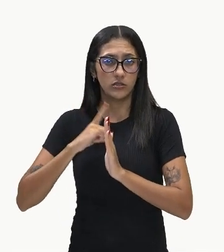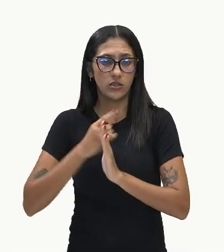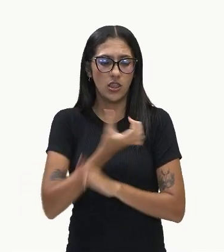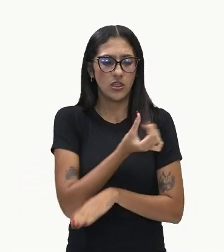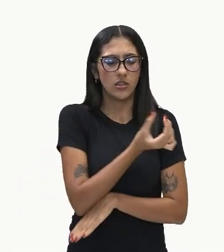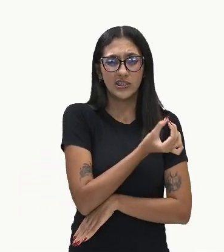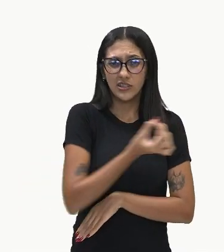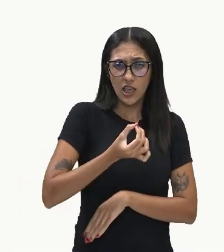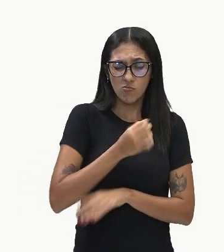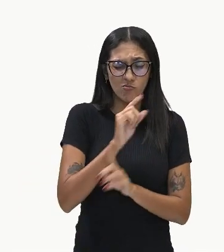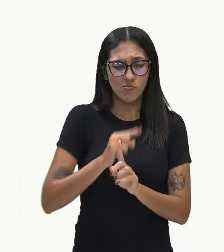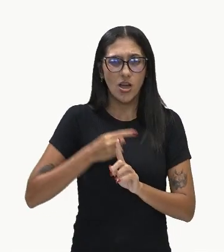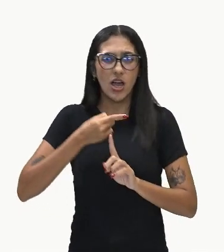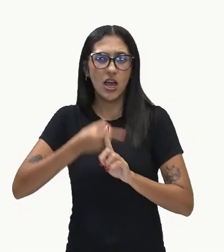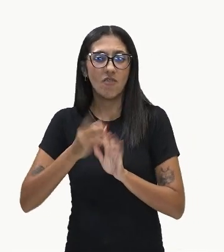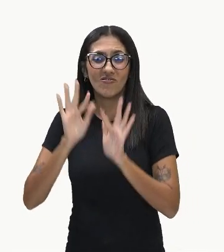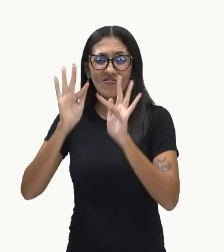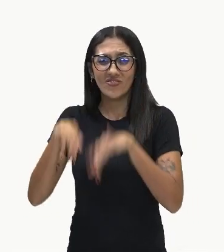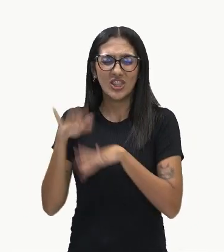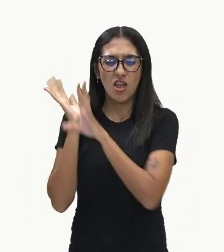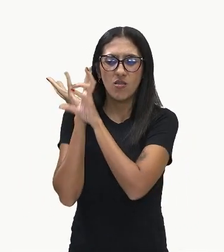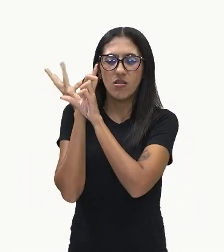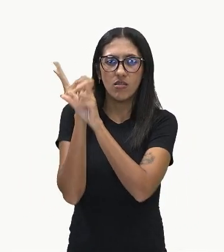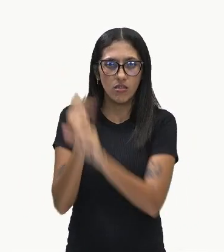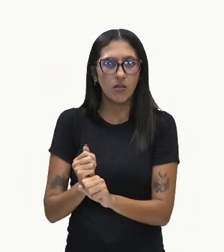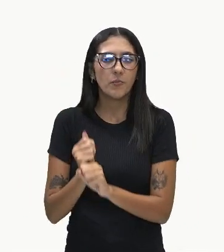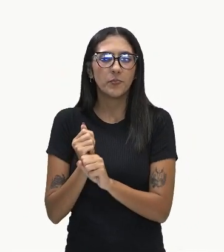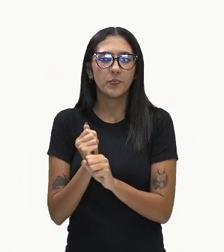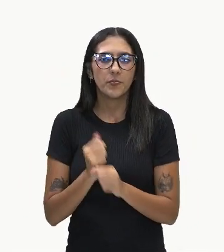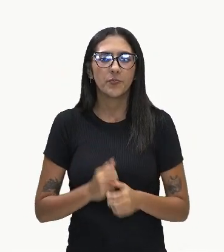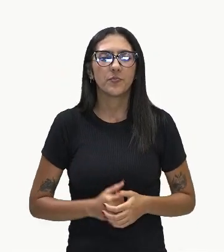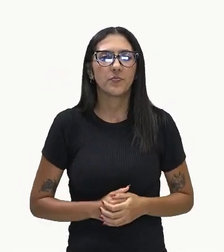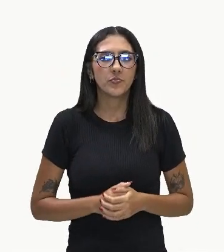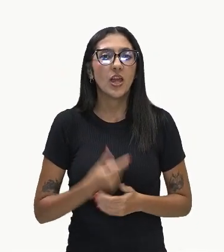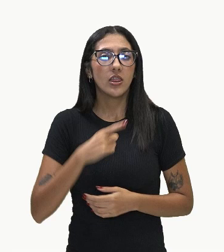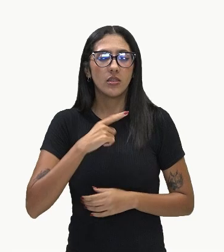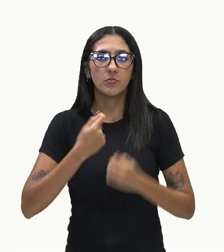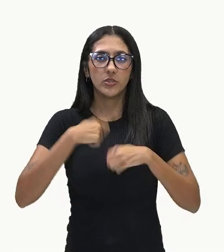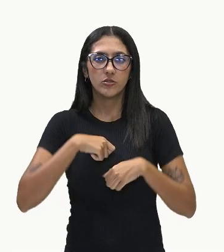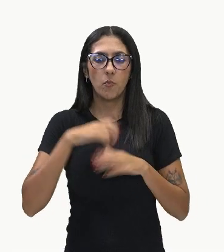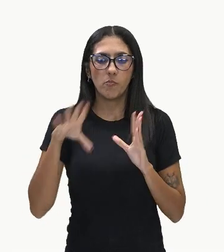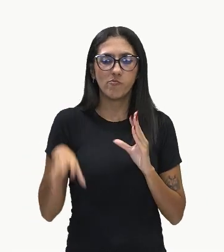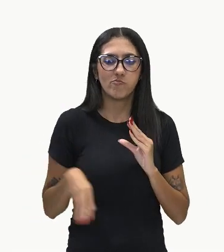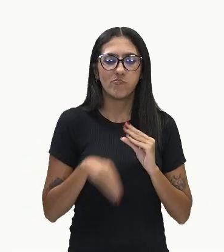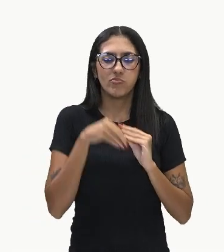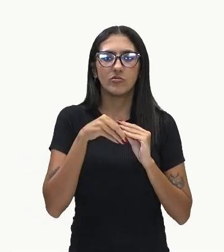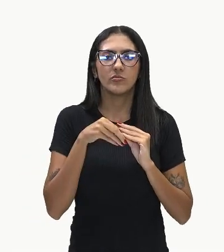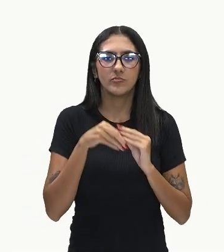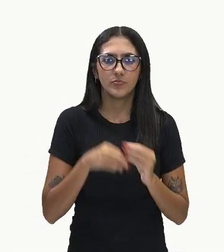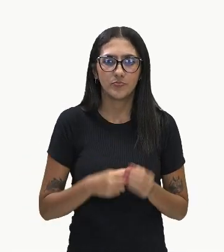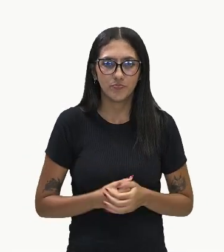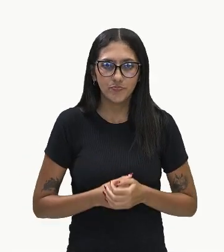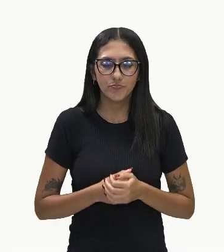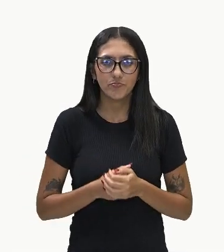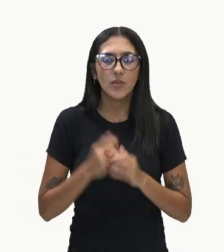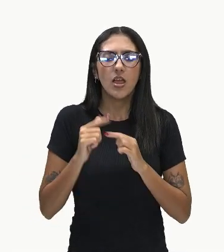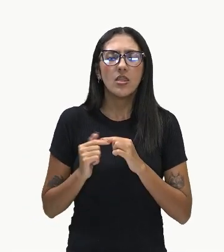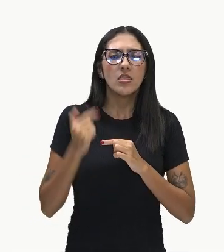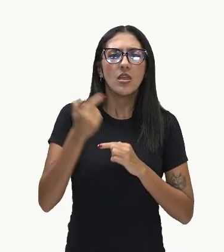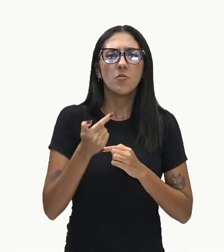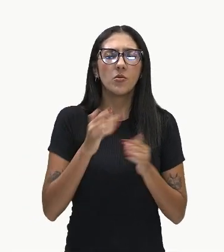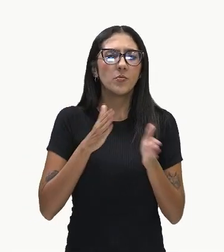vai render, ele vai ser creditado na conta dela após 6